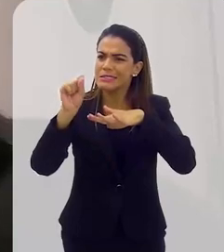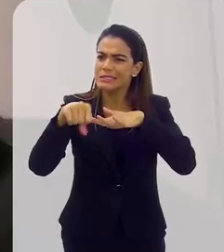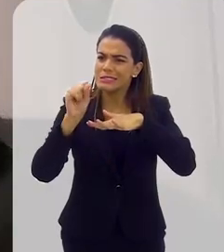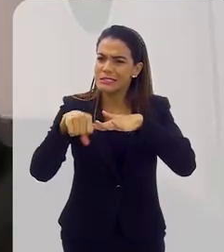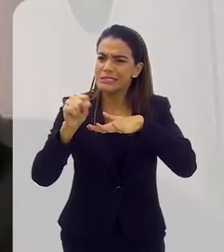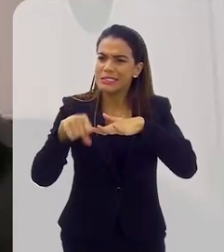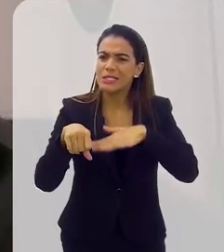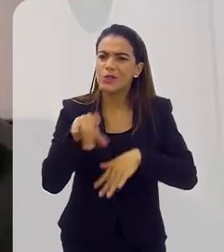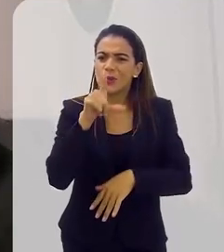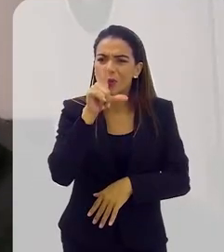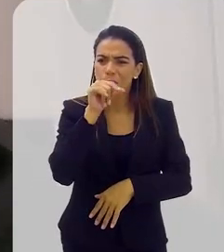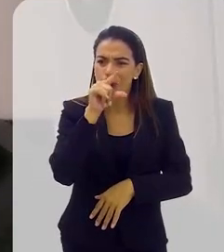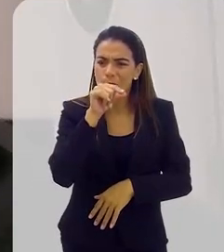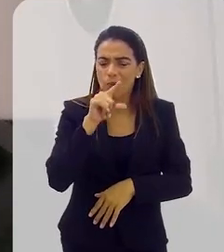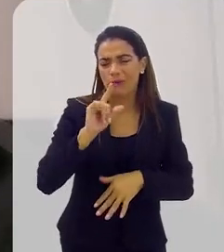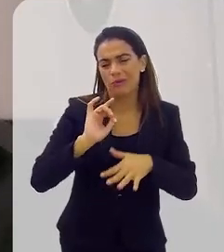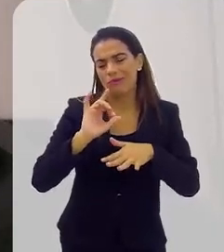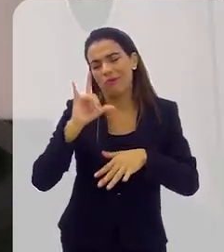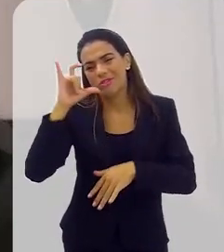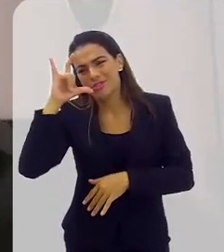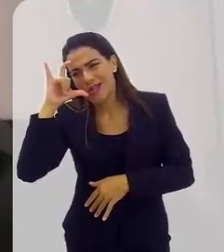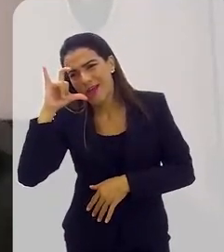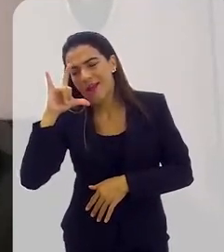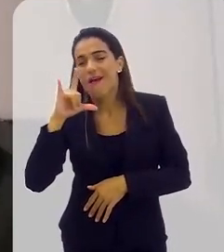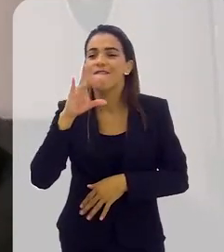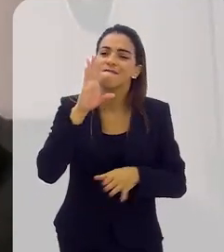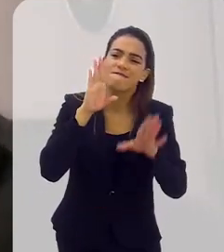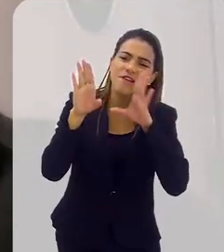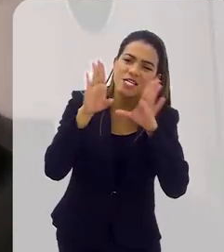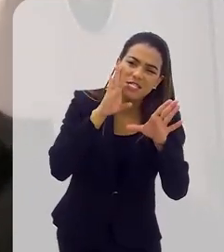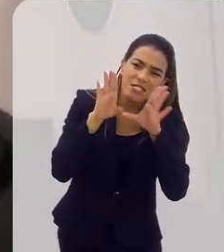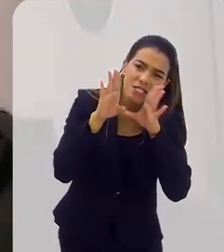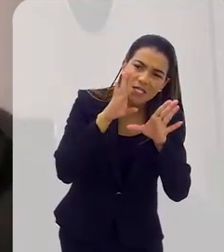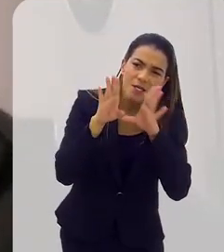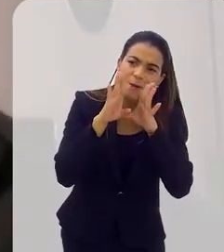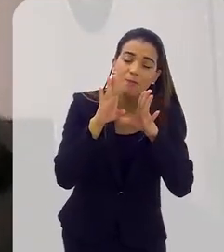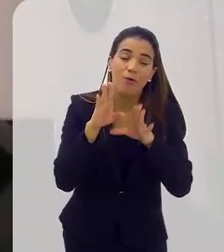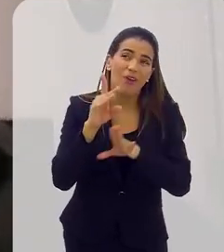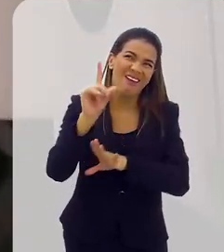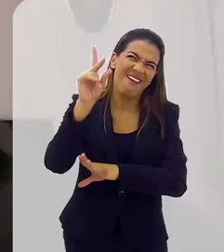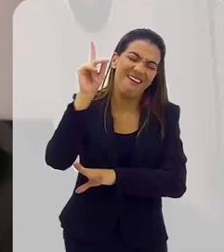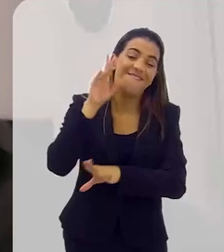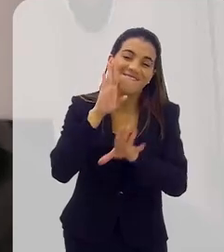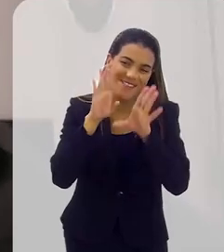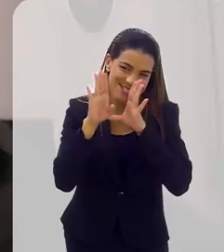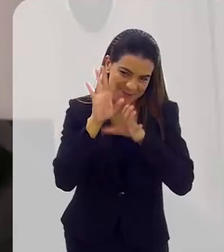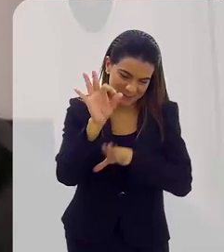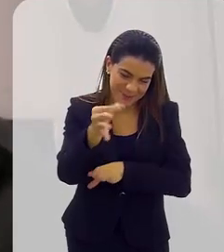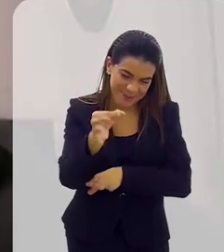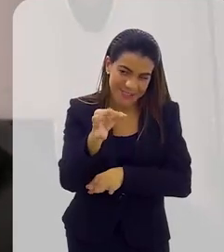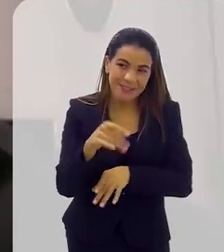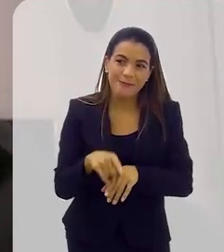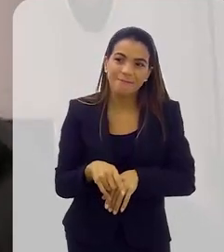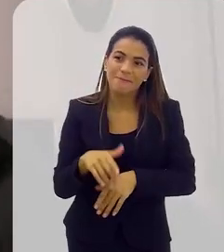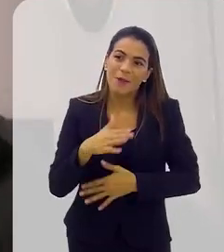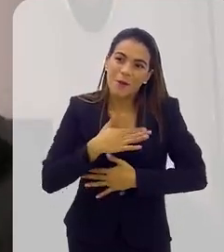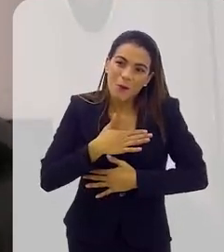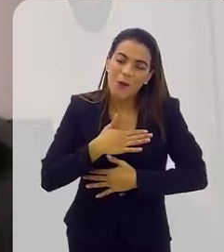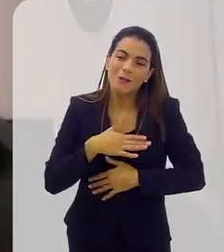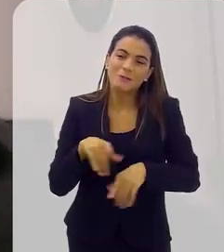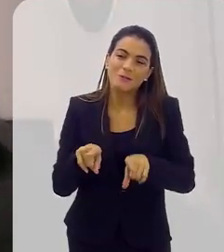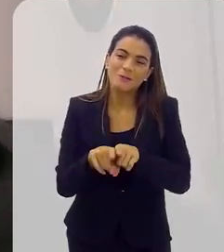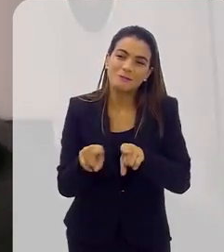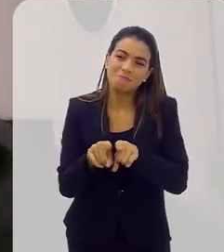redes sociais, né, Mauro Quintas Carnavalesco, no Instagram, ainda no Facebook, o velho Facebook.